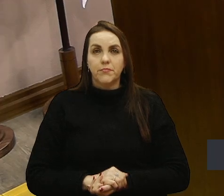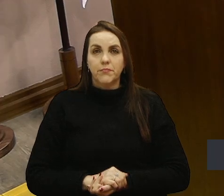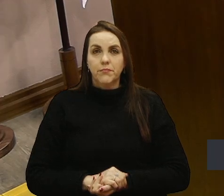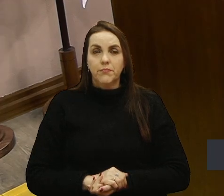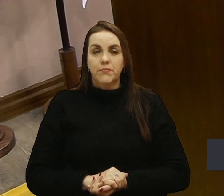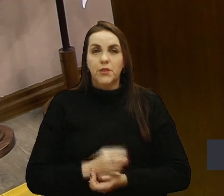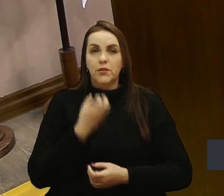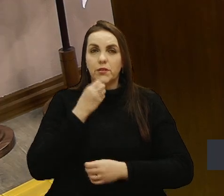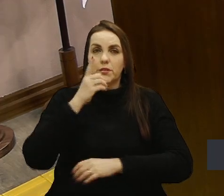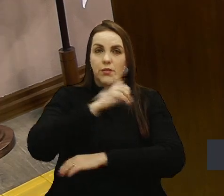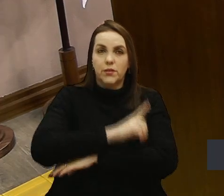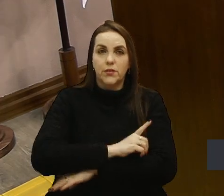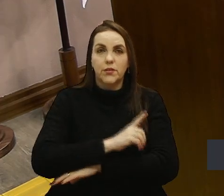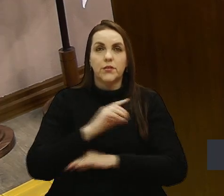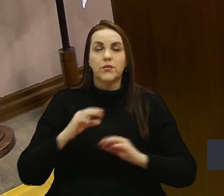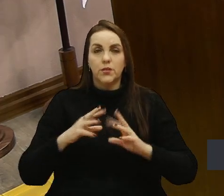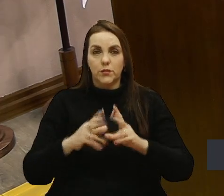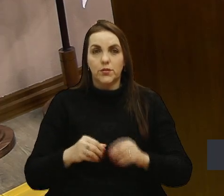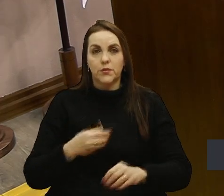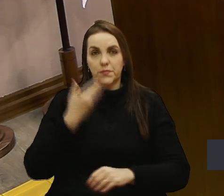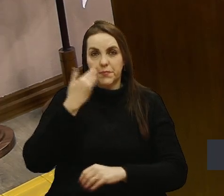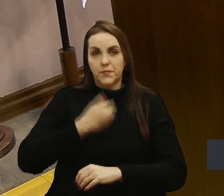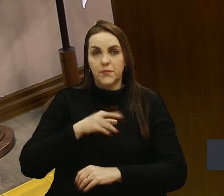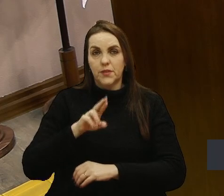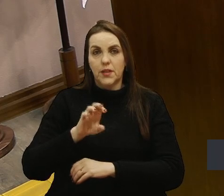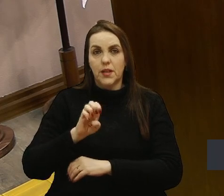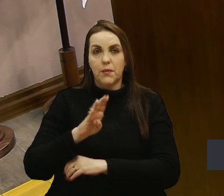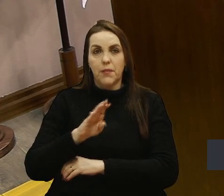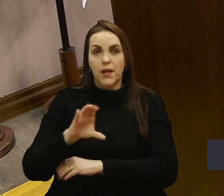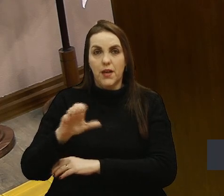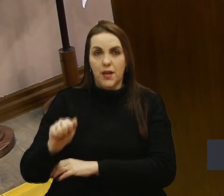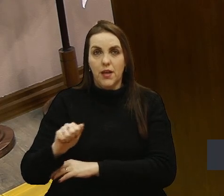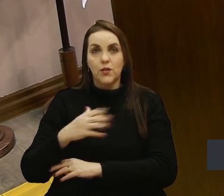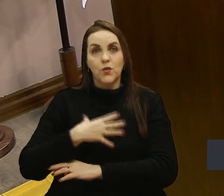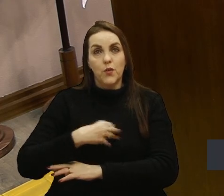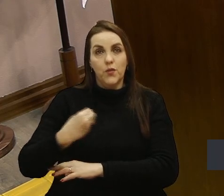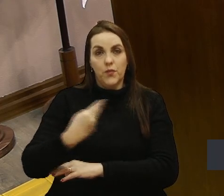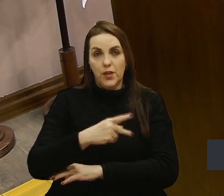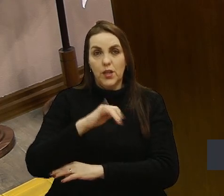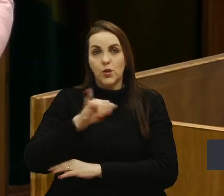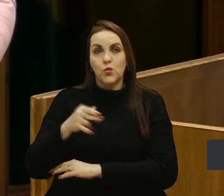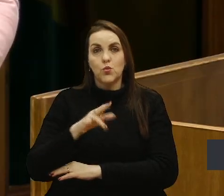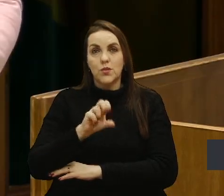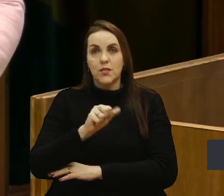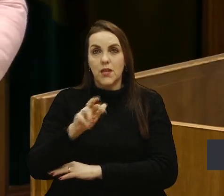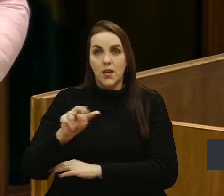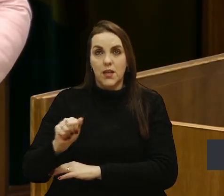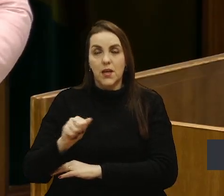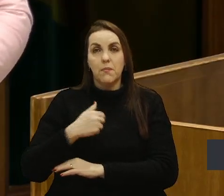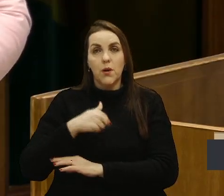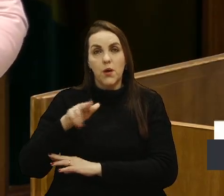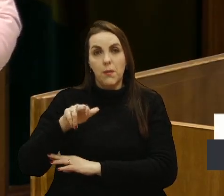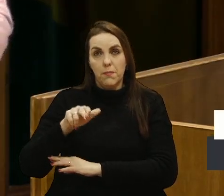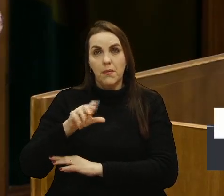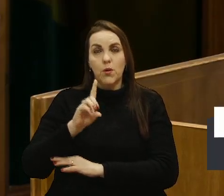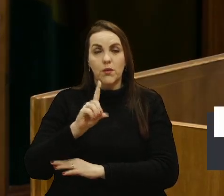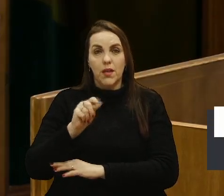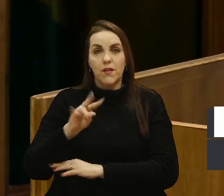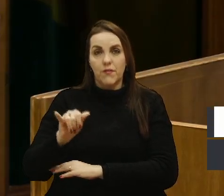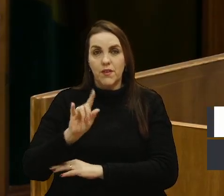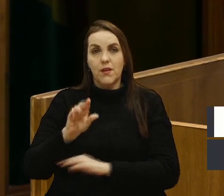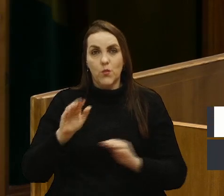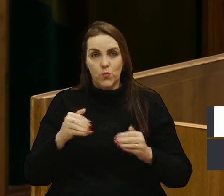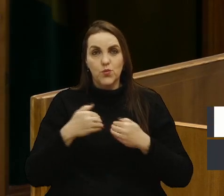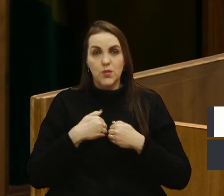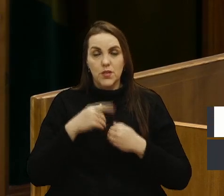Bom dia a todos. Eu sou Rebeca Monteiro, sou filha da Jussara Monteiro e o meu irmão Davi é autista. Minha mãe é uma mãe